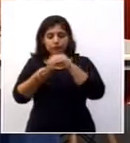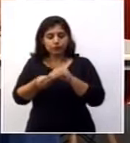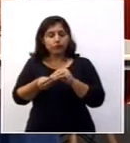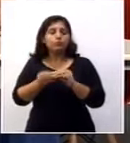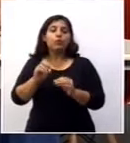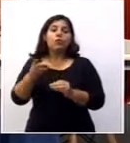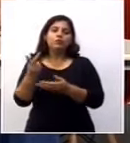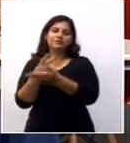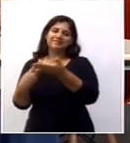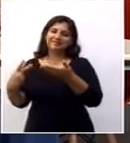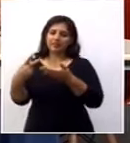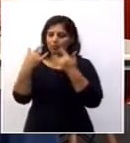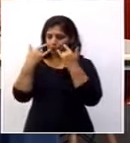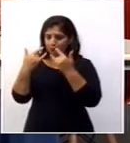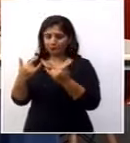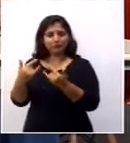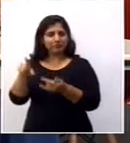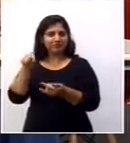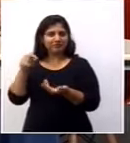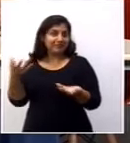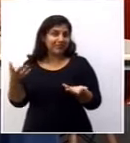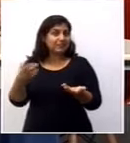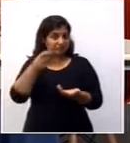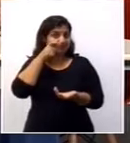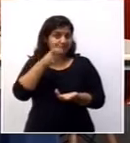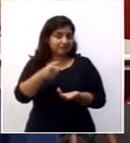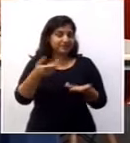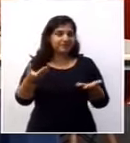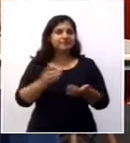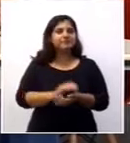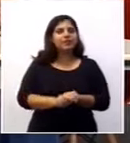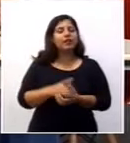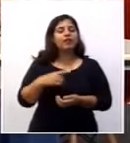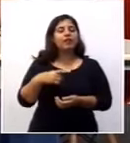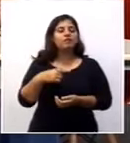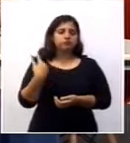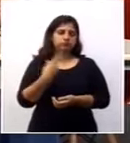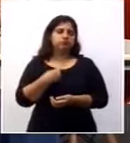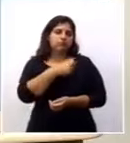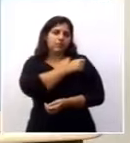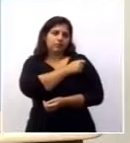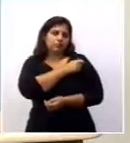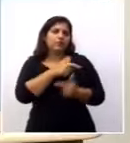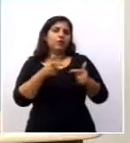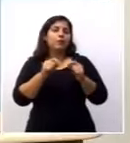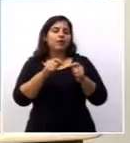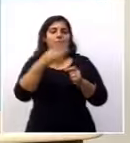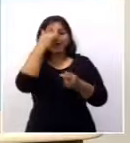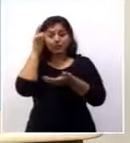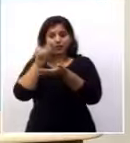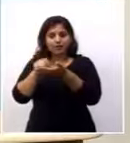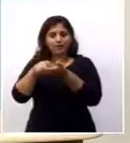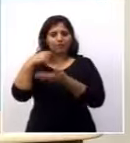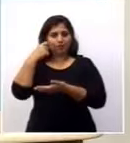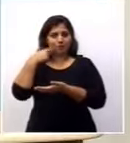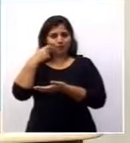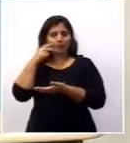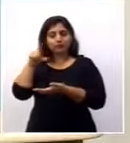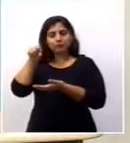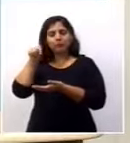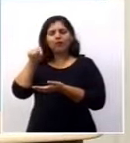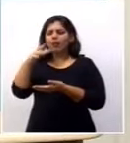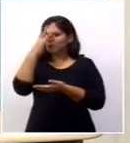as ilustrações. Nossa, que interessante. Os meus alunos muitas vezes também vão pelo autor. Então eles já chegam e